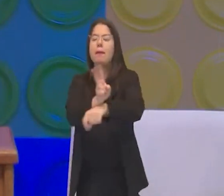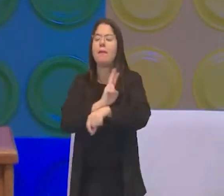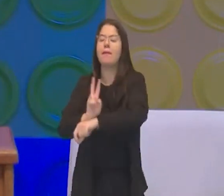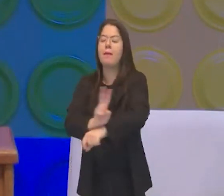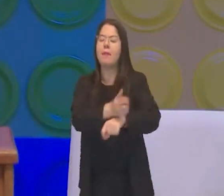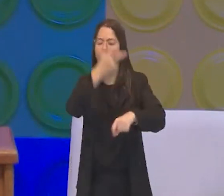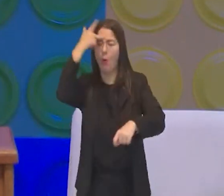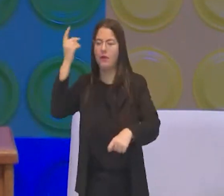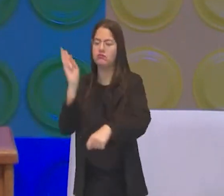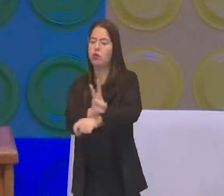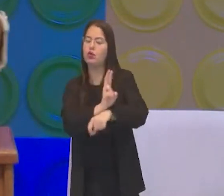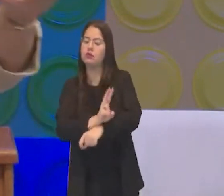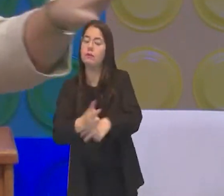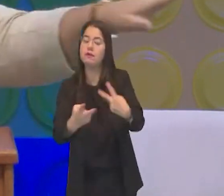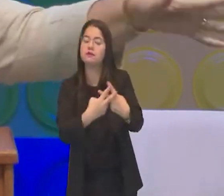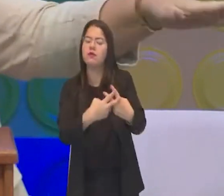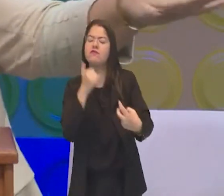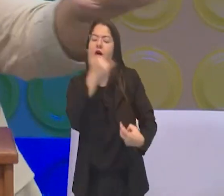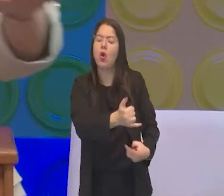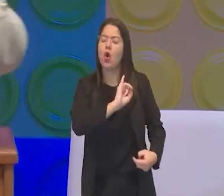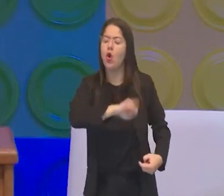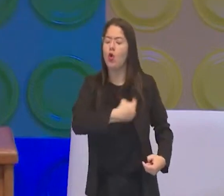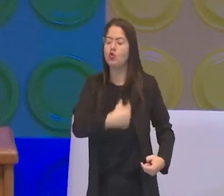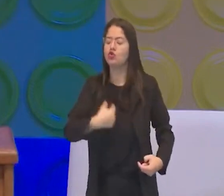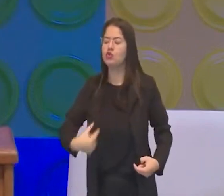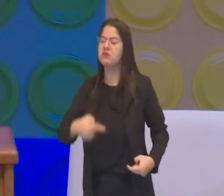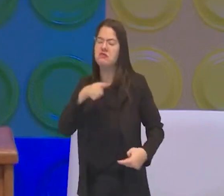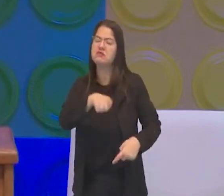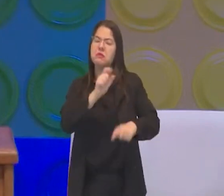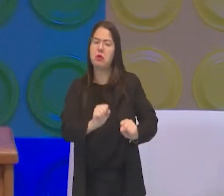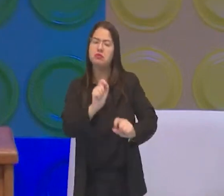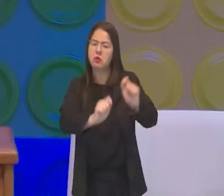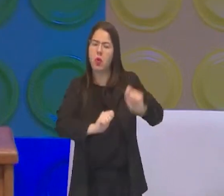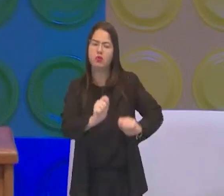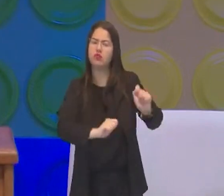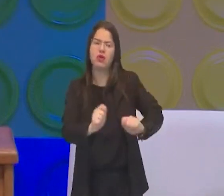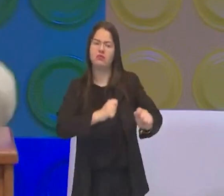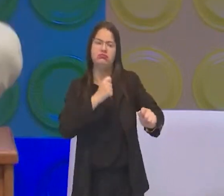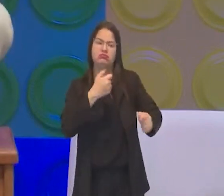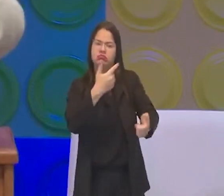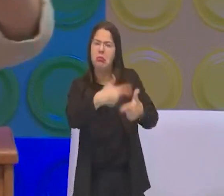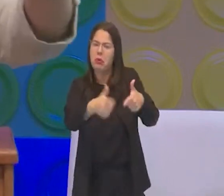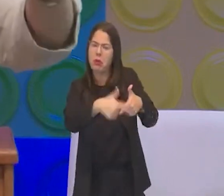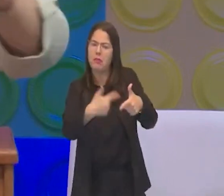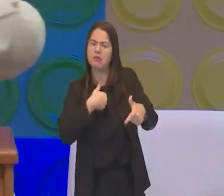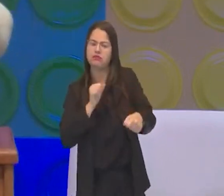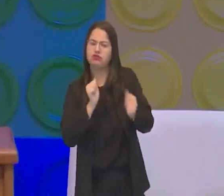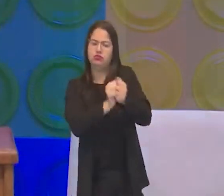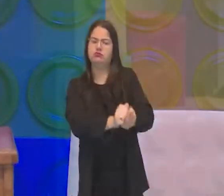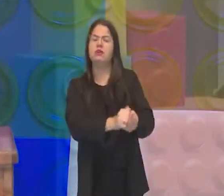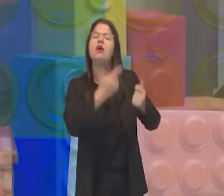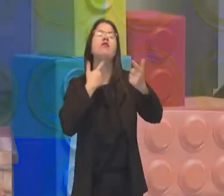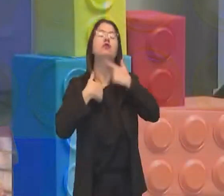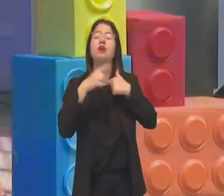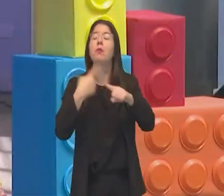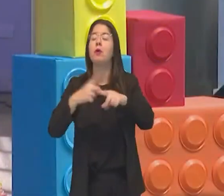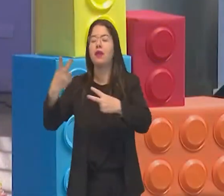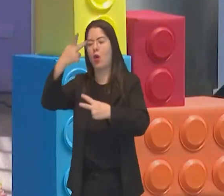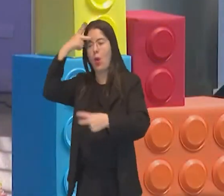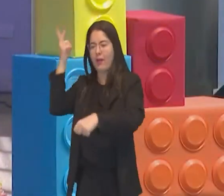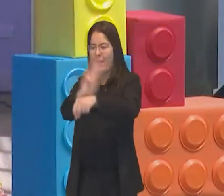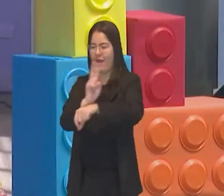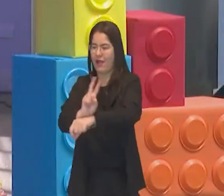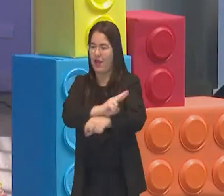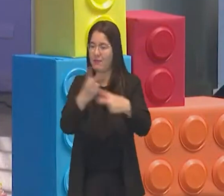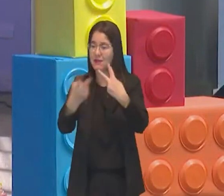assim: ó, José, está tudo aí sob suas ordens. É só me falar qualquer coisa, mas fica à vontade aí, faz aí o